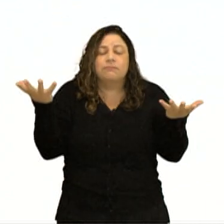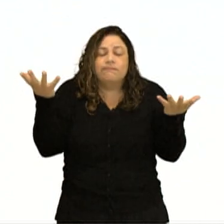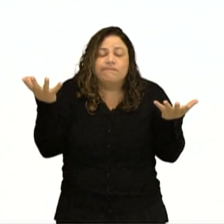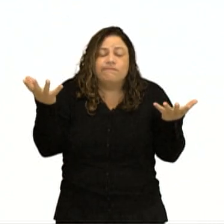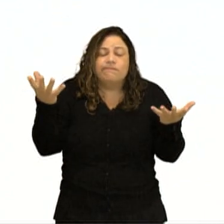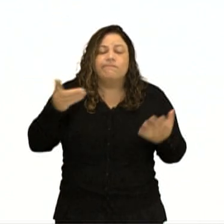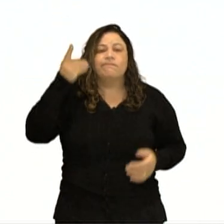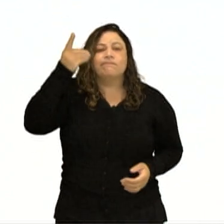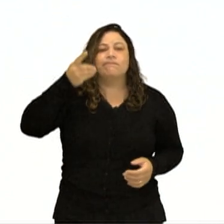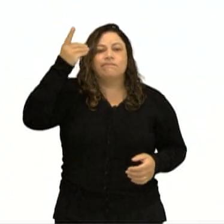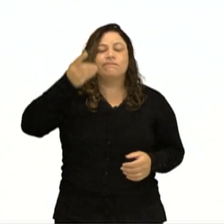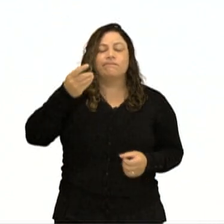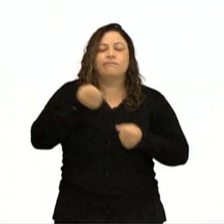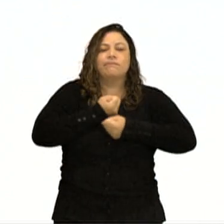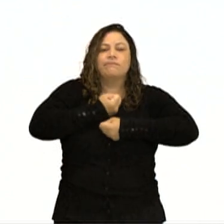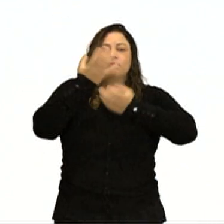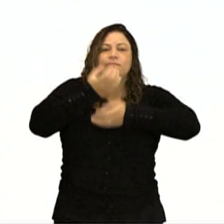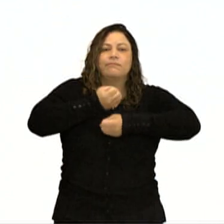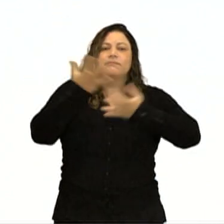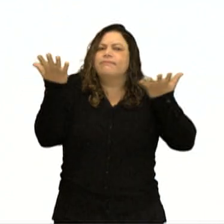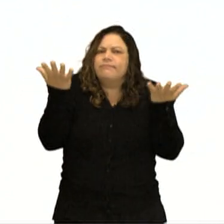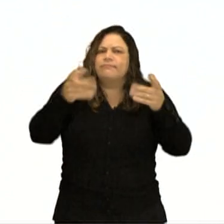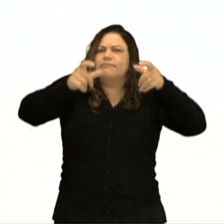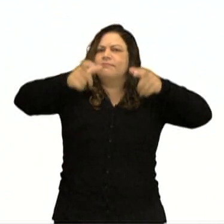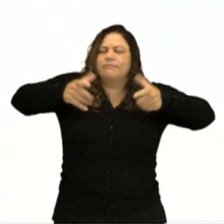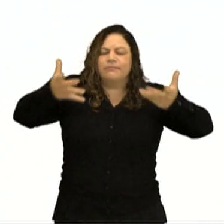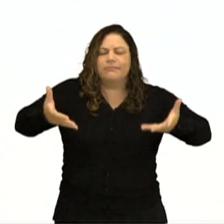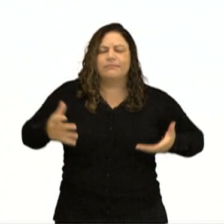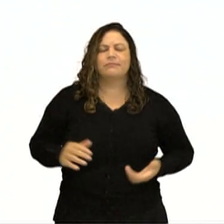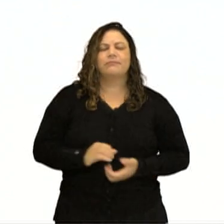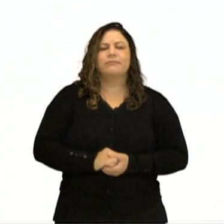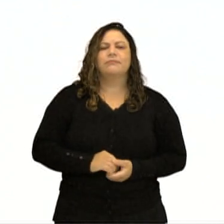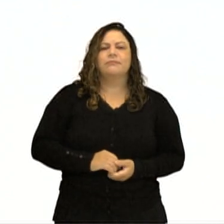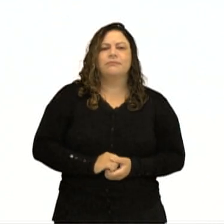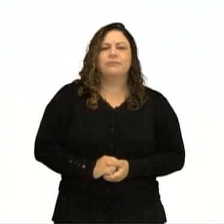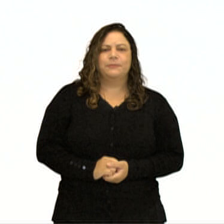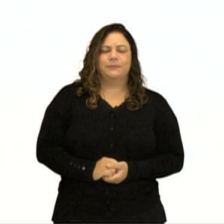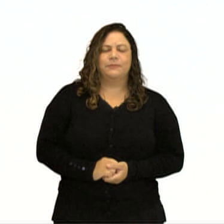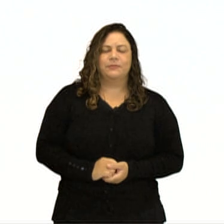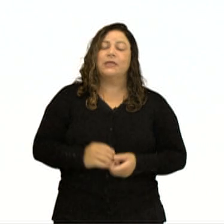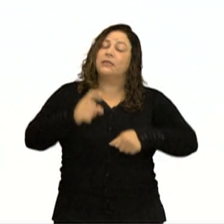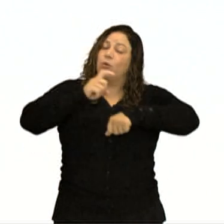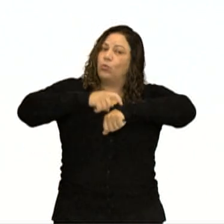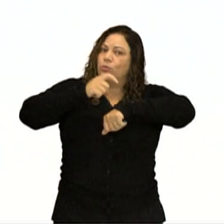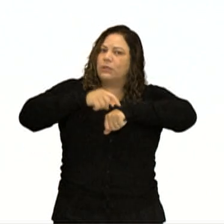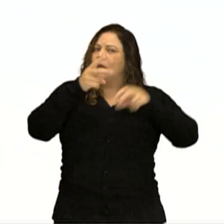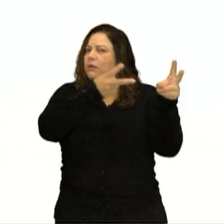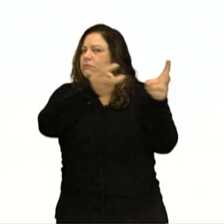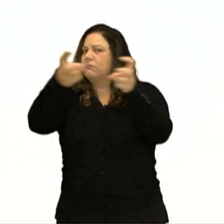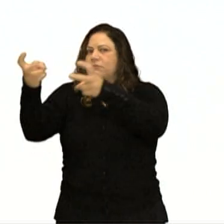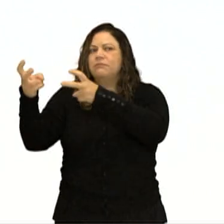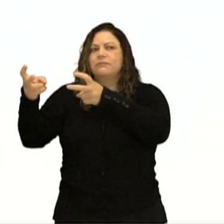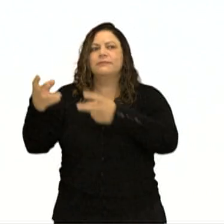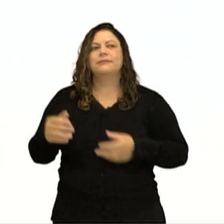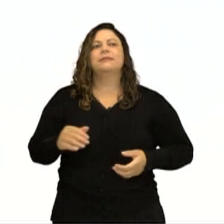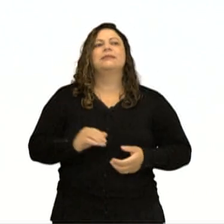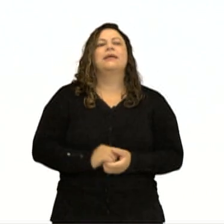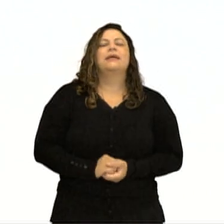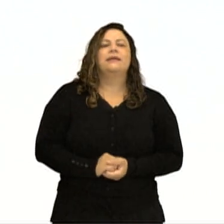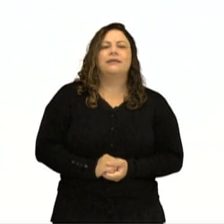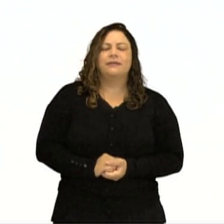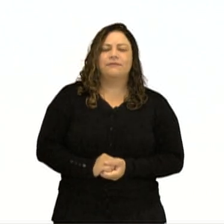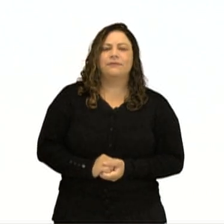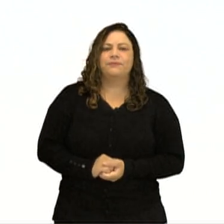deputado? Então, eu vou deixar um tempo para vocês responderem esta questão. Observem